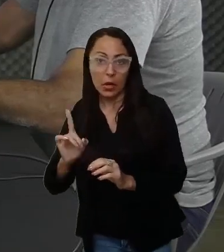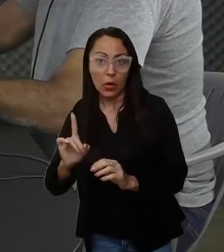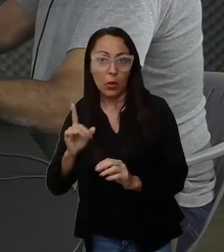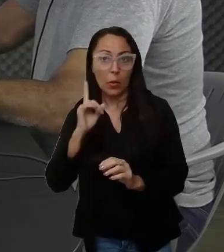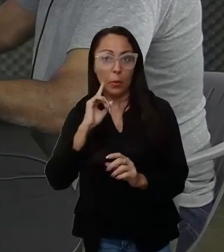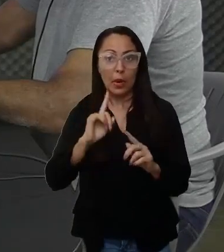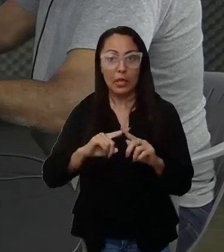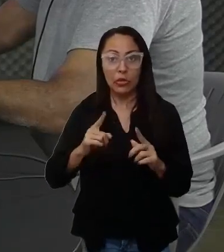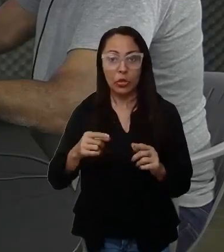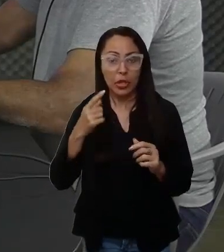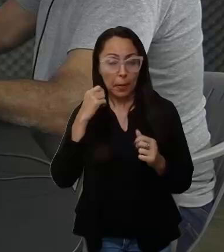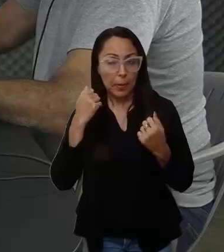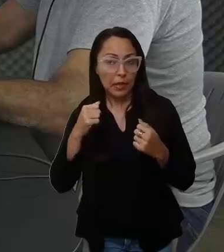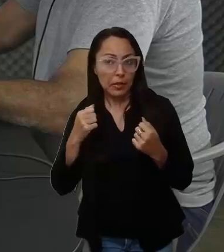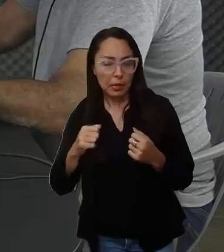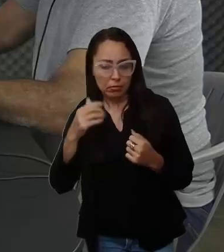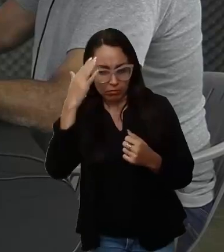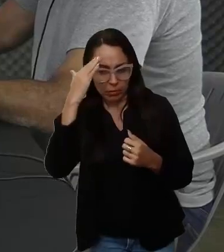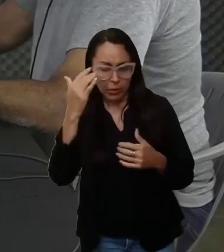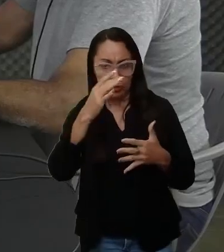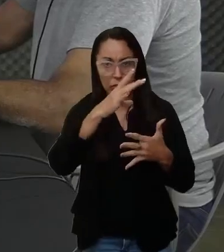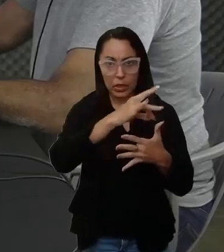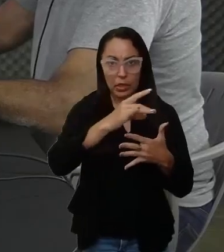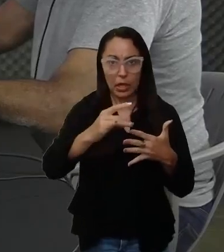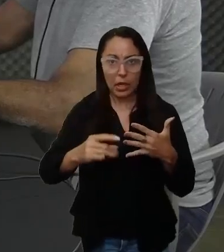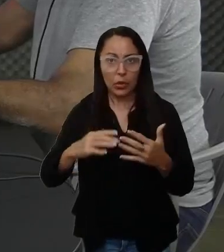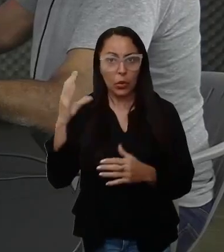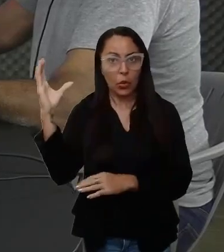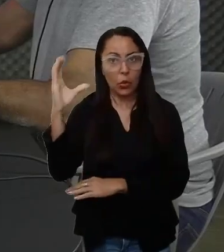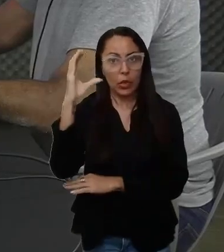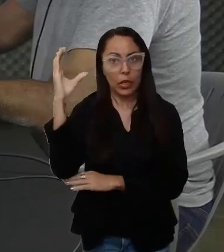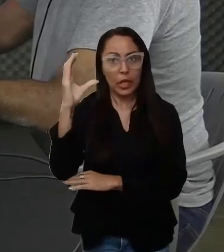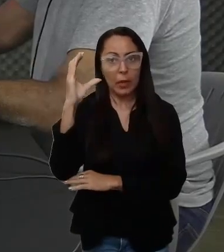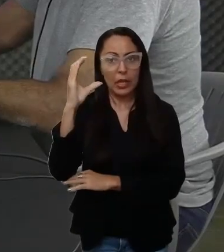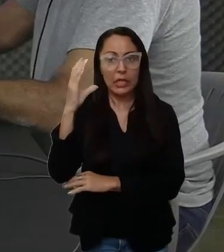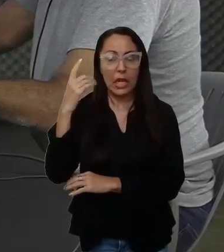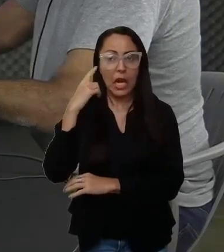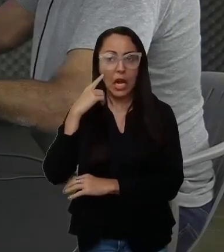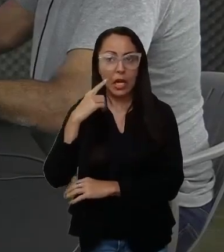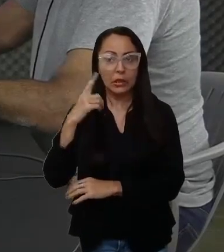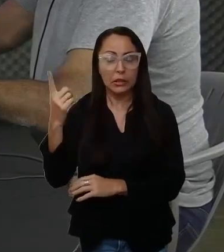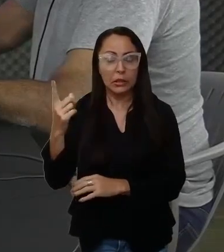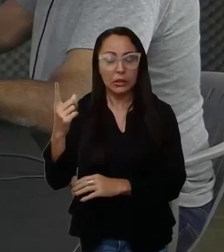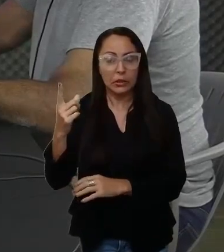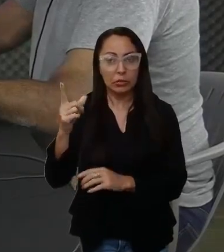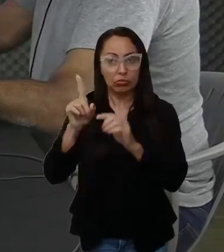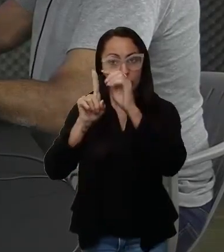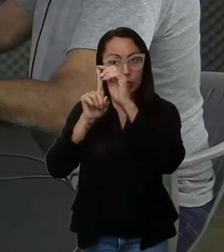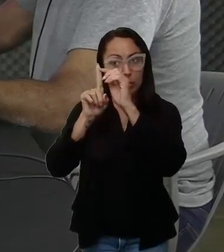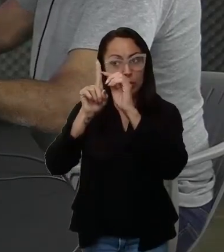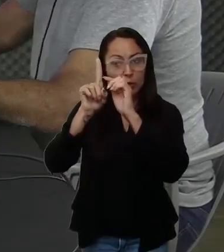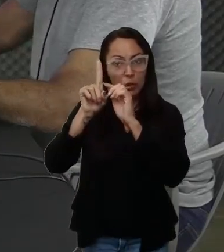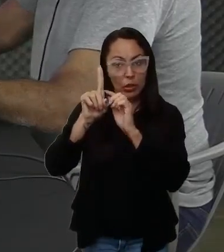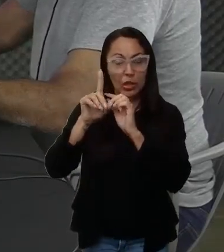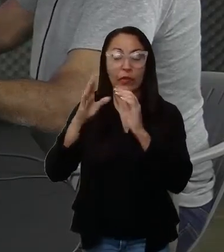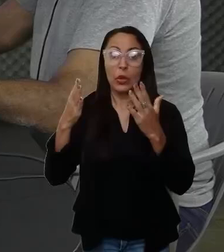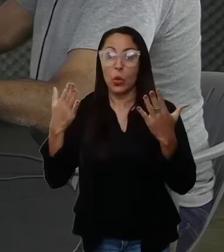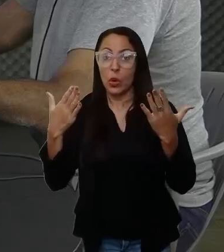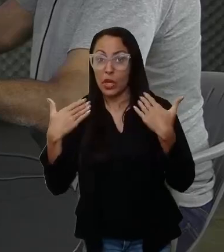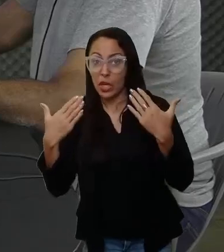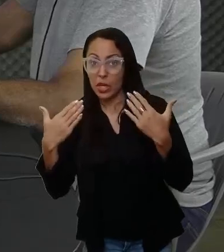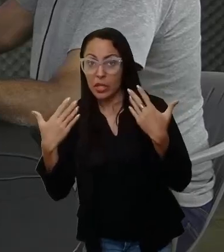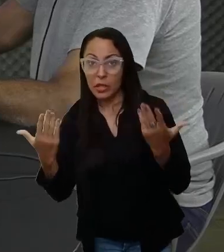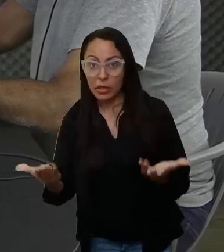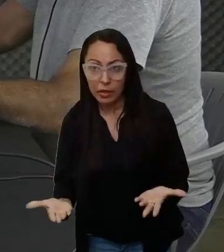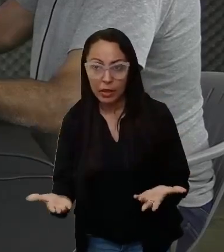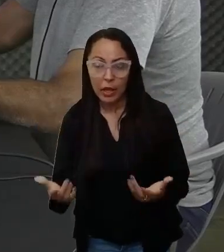uma consideração em detalhe. O clima está aquecendo. As previsões estão sendo mais complicadas também. A